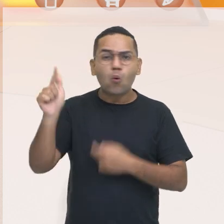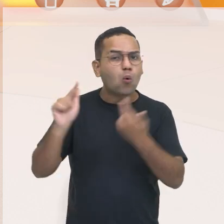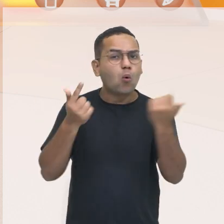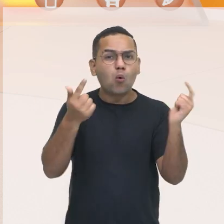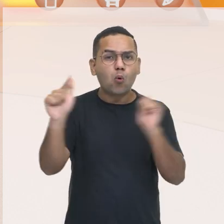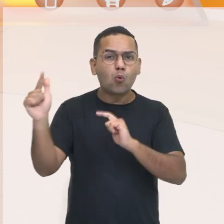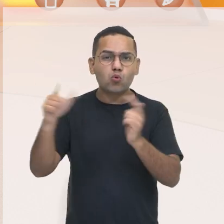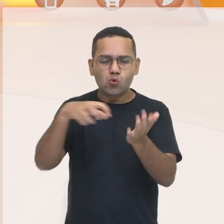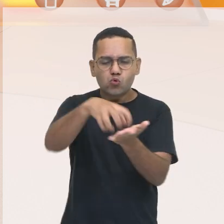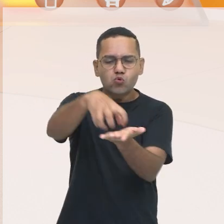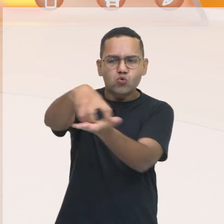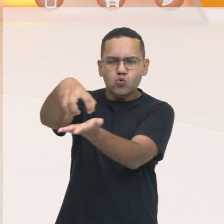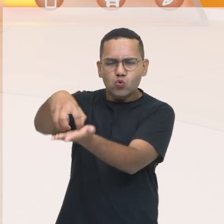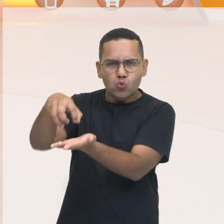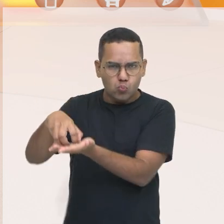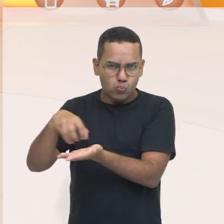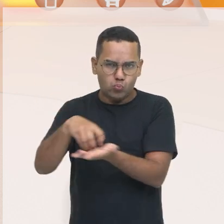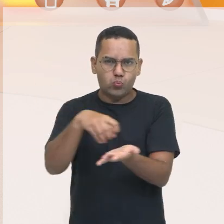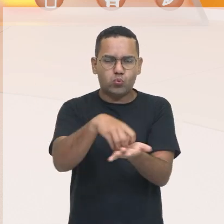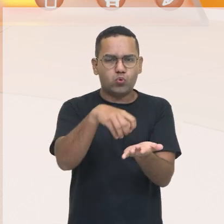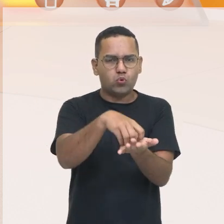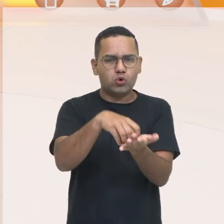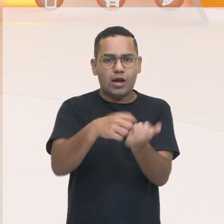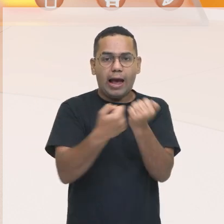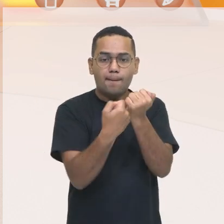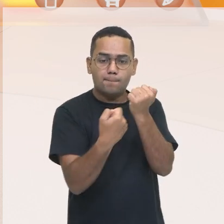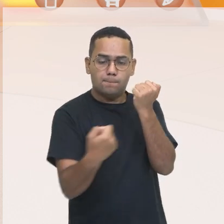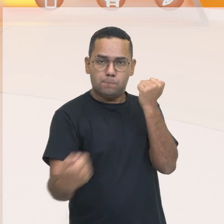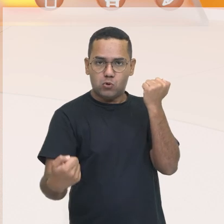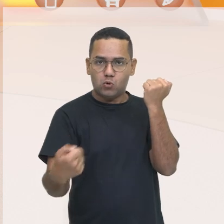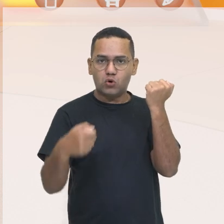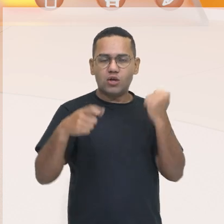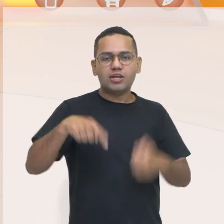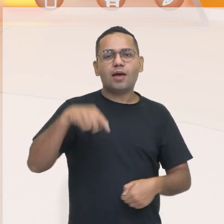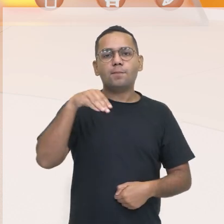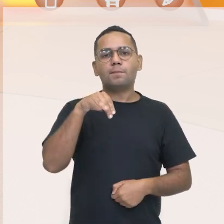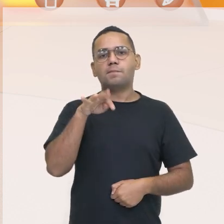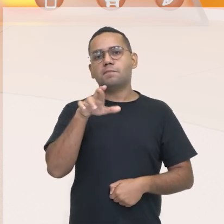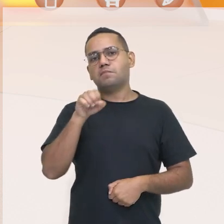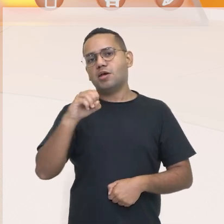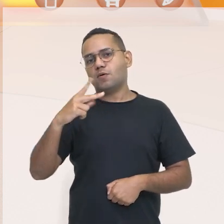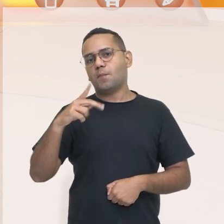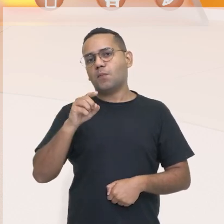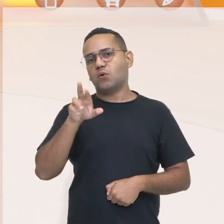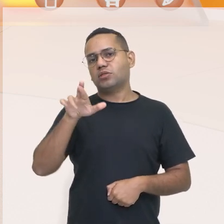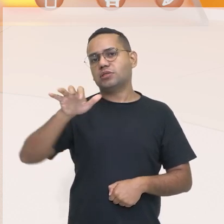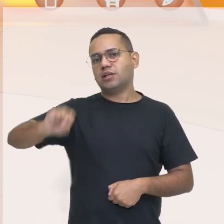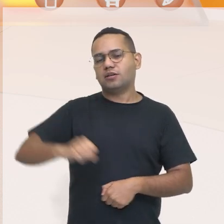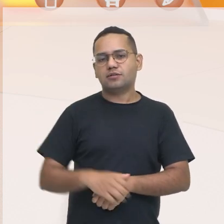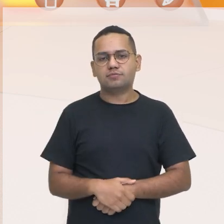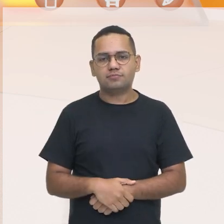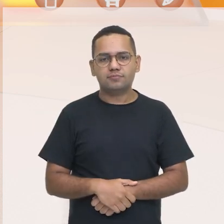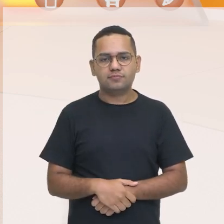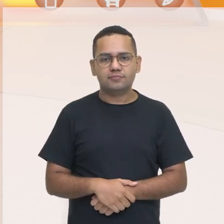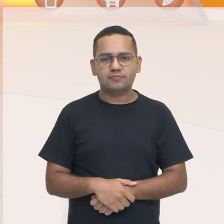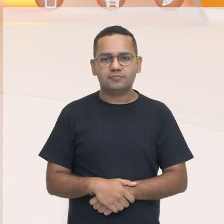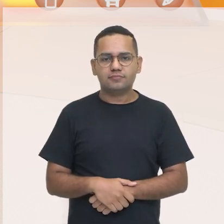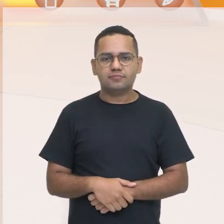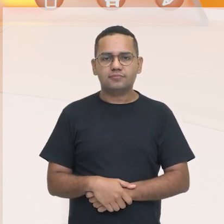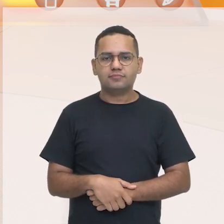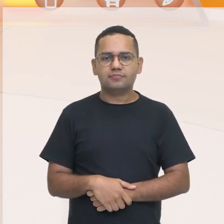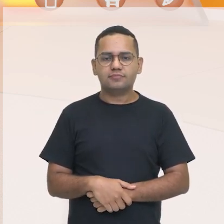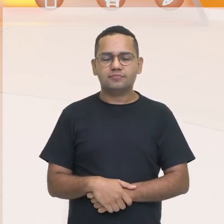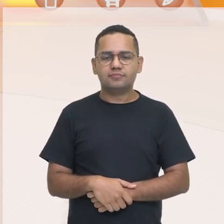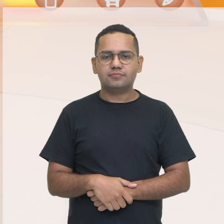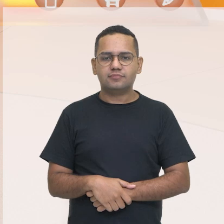de instituições menores que ele vai chamar de micropoderes. É a microfísica do